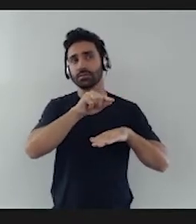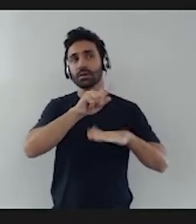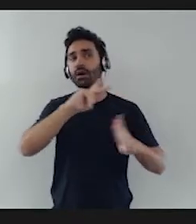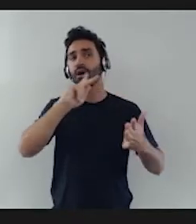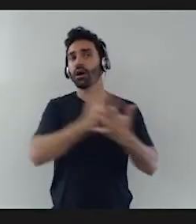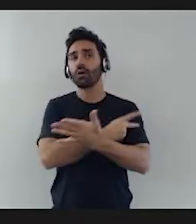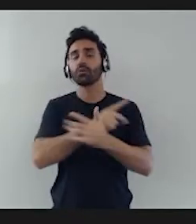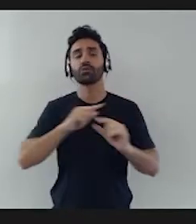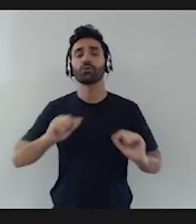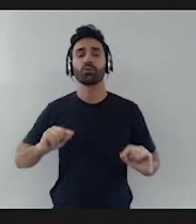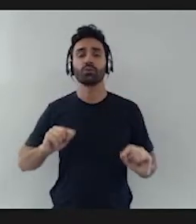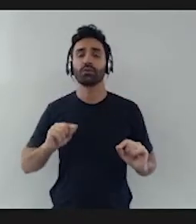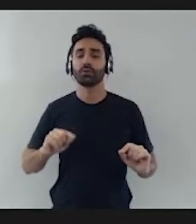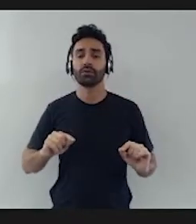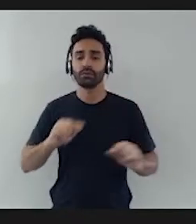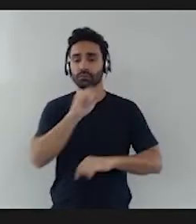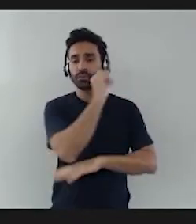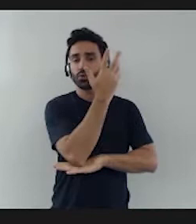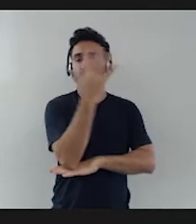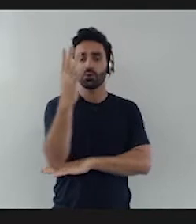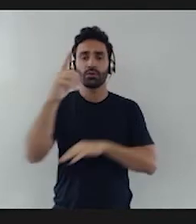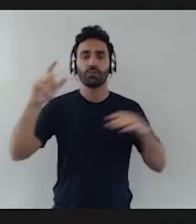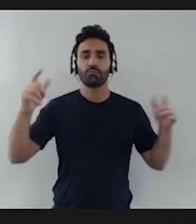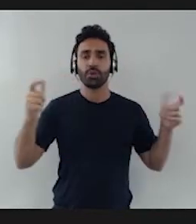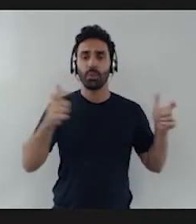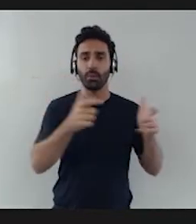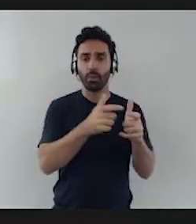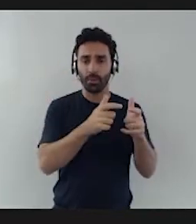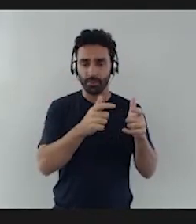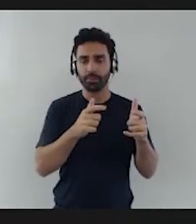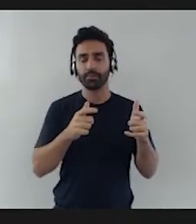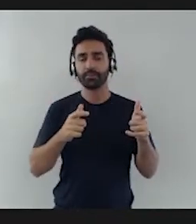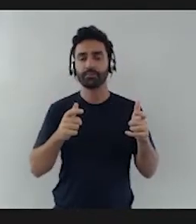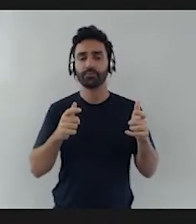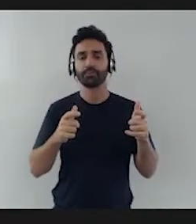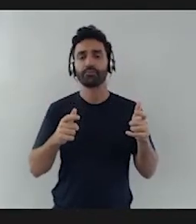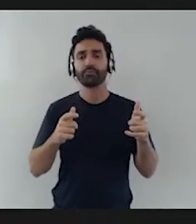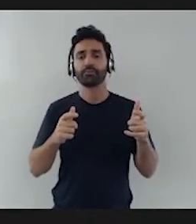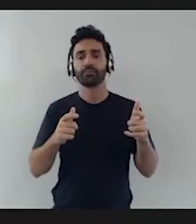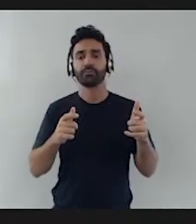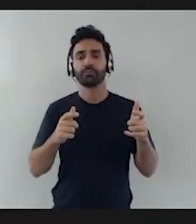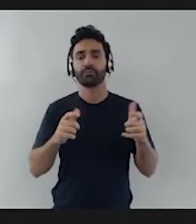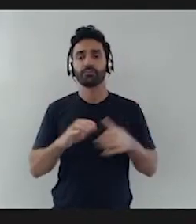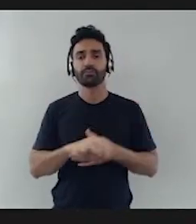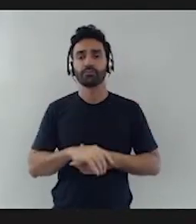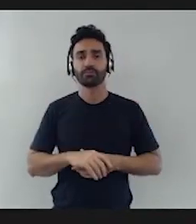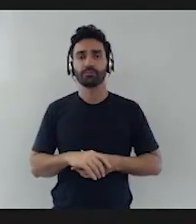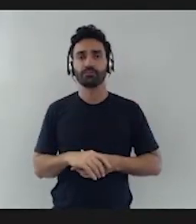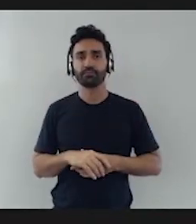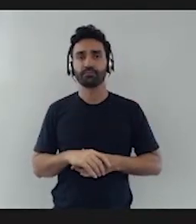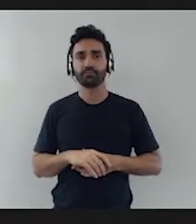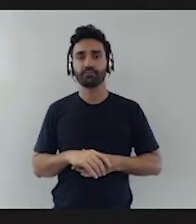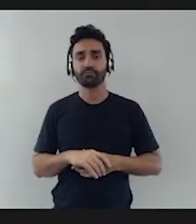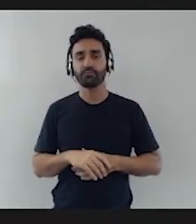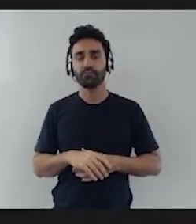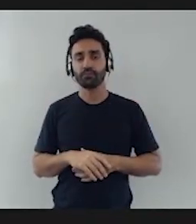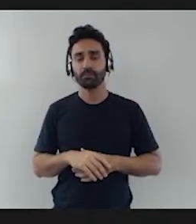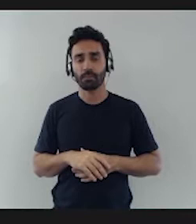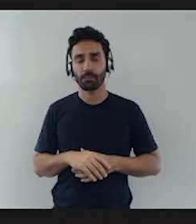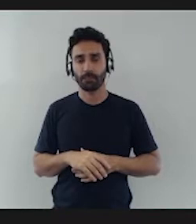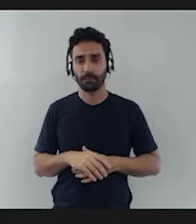proporciona uma queda da biodiversidade e nós temos, ao lado disso, a questão